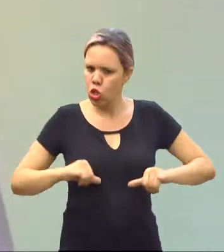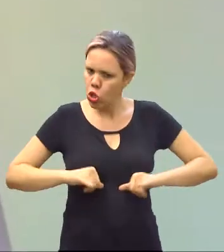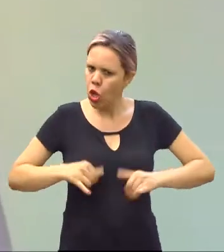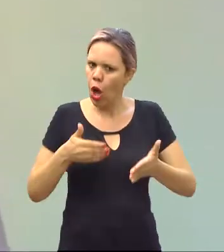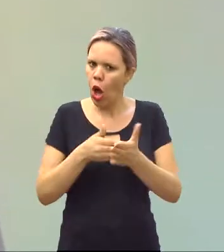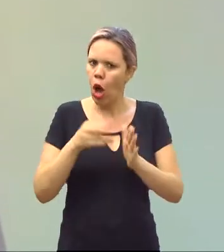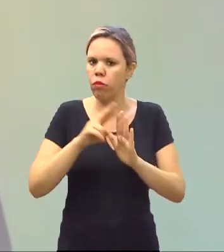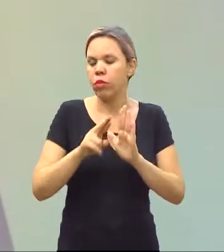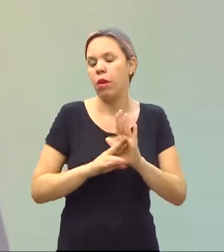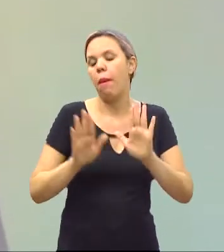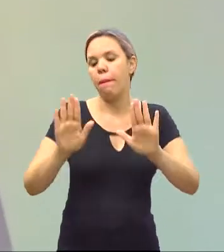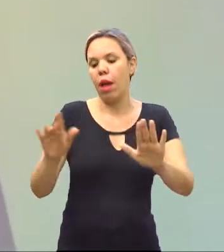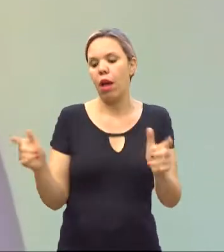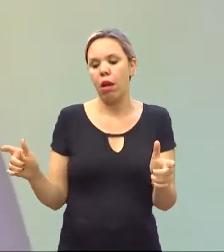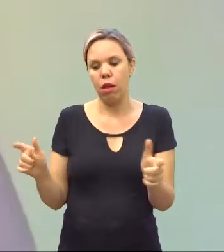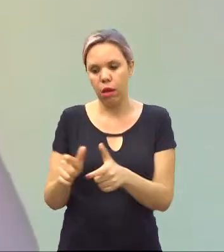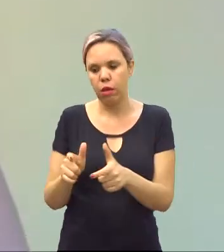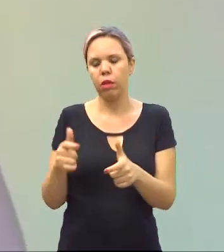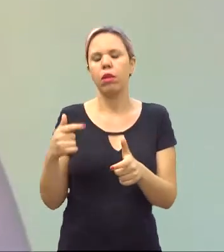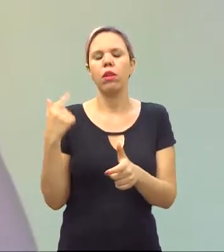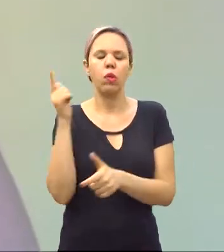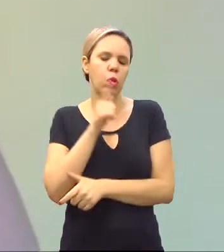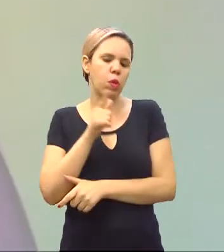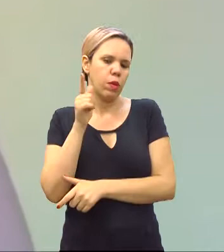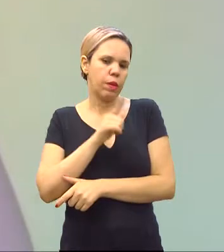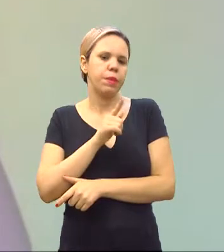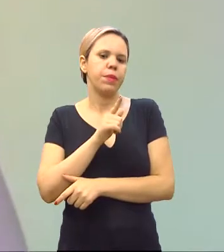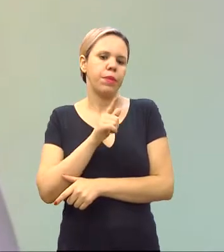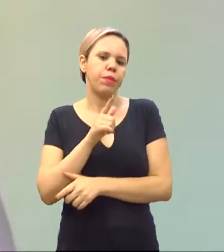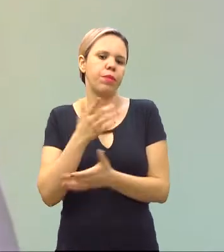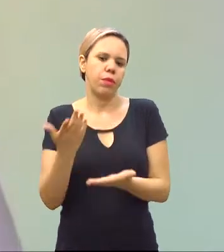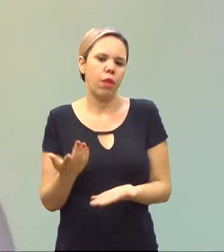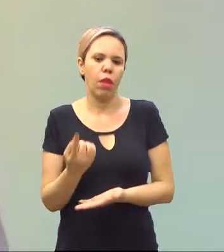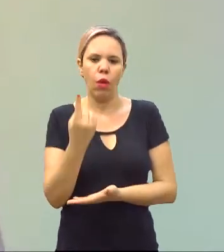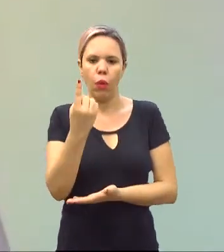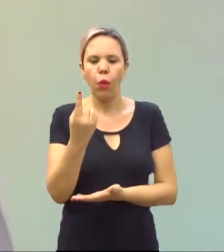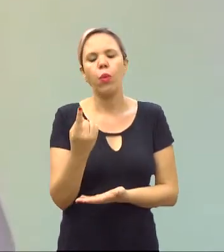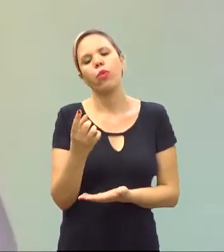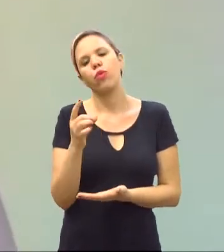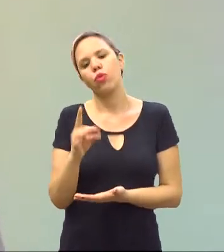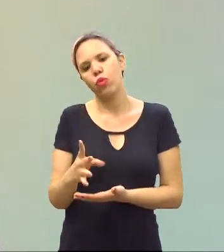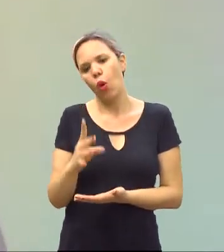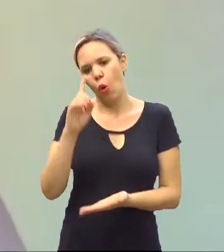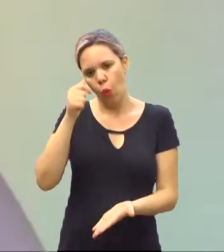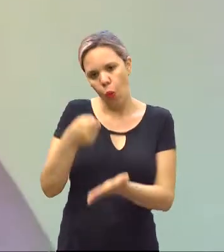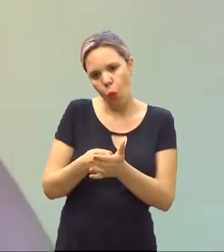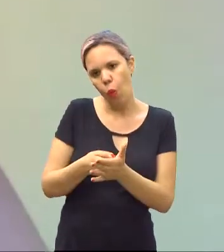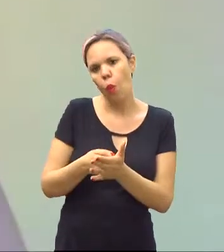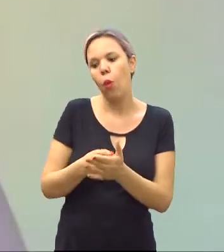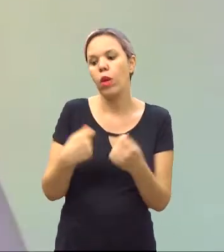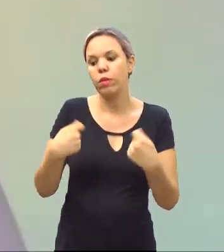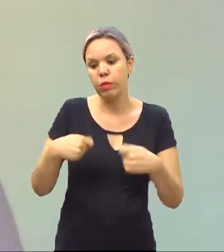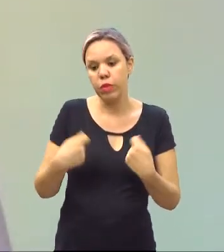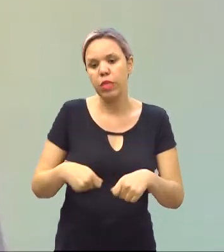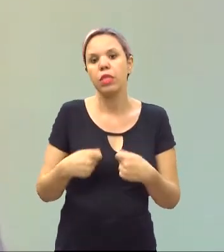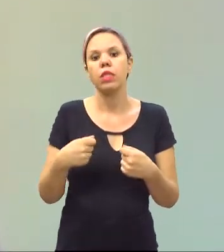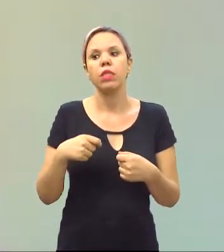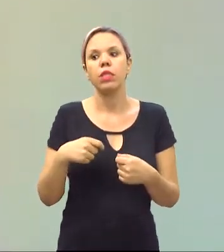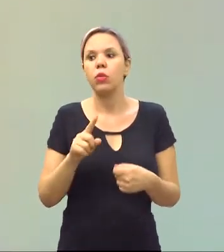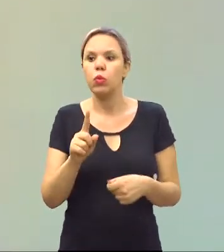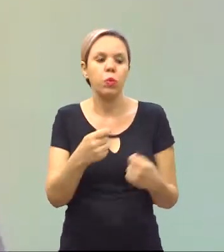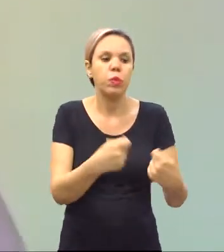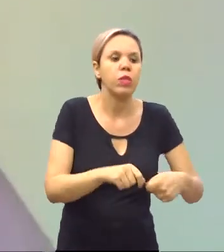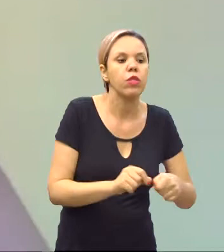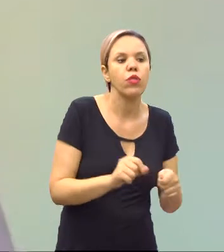Com essa redução, eles conseguem, então, colocar uma faixa, né, determinar uma faixa de quem precisa e de quem